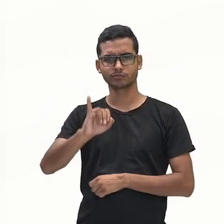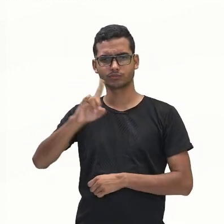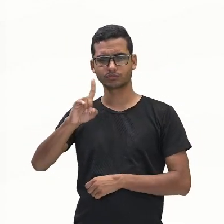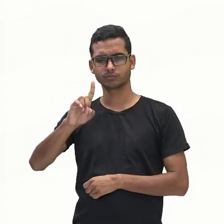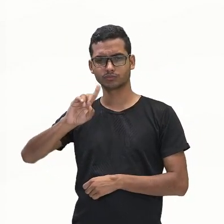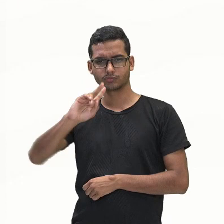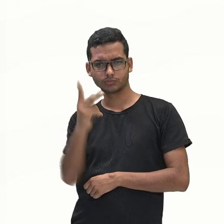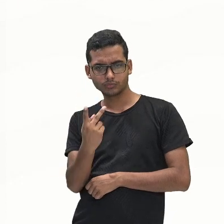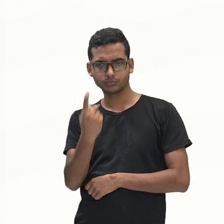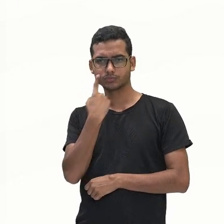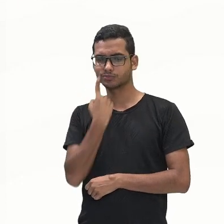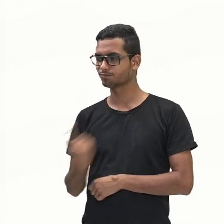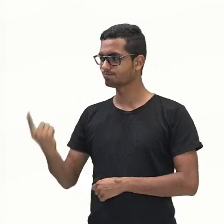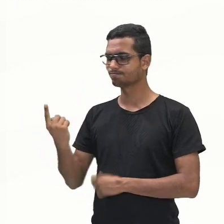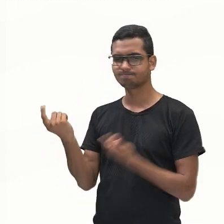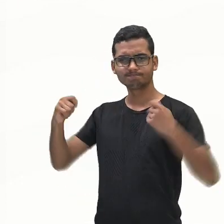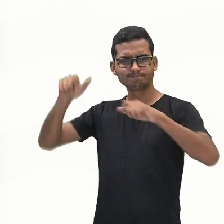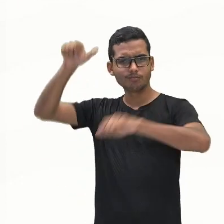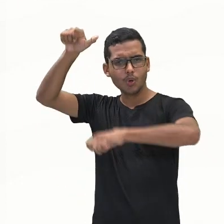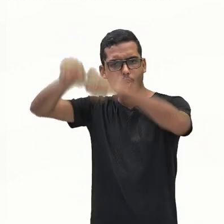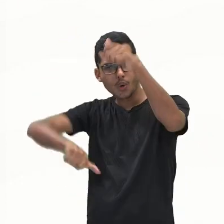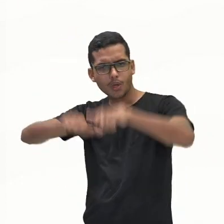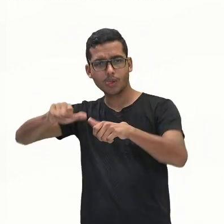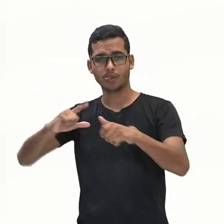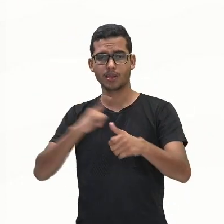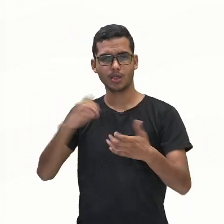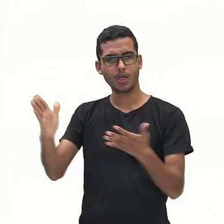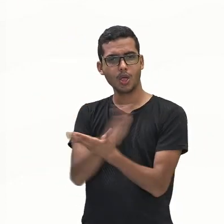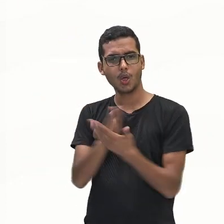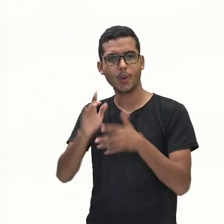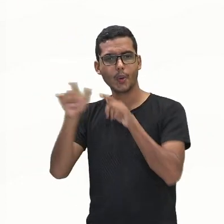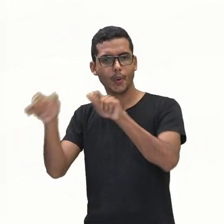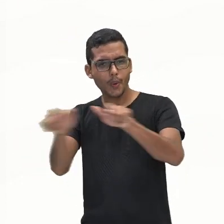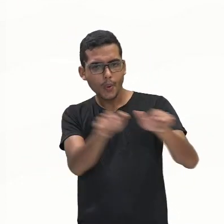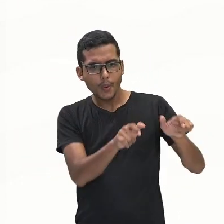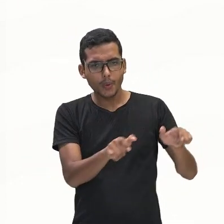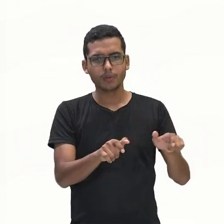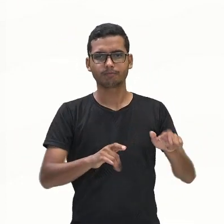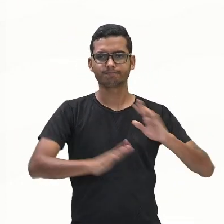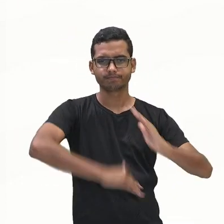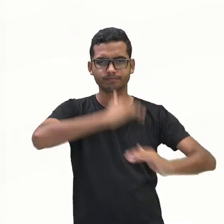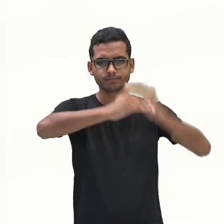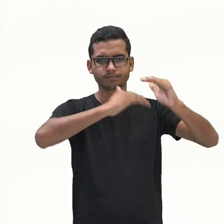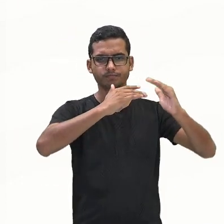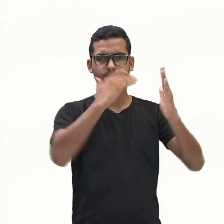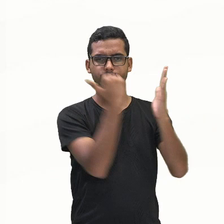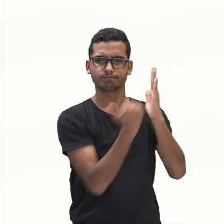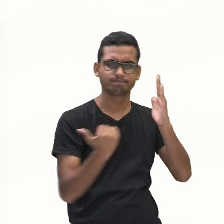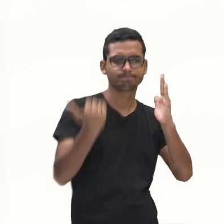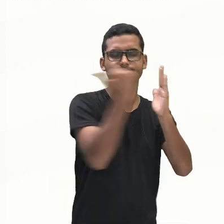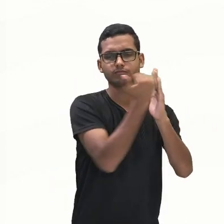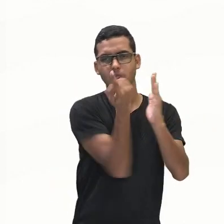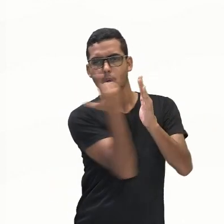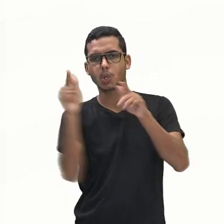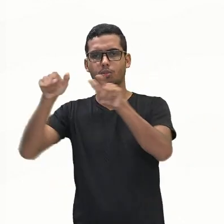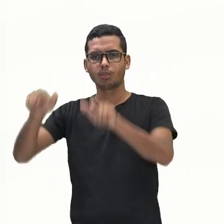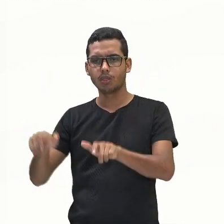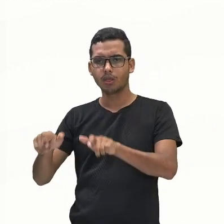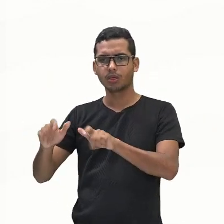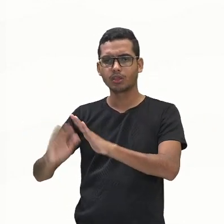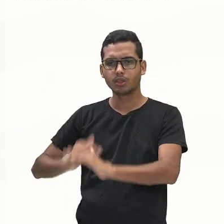gente verifica que temos algumas regiões que são mais desenvolvidas e outras menos desenvolvidas,